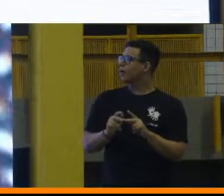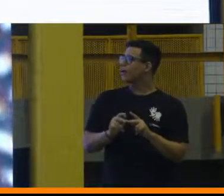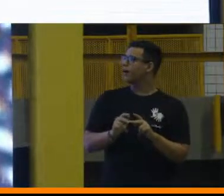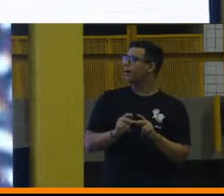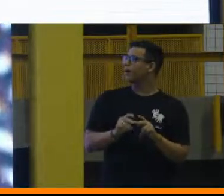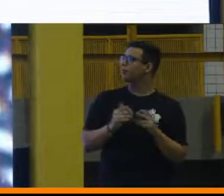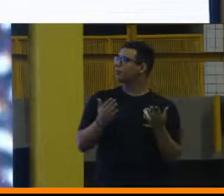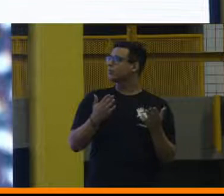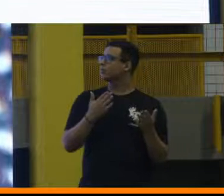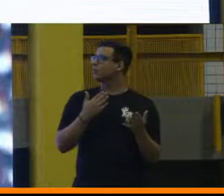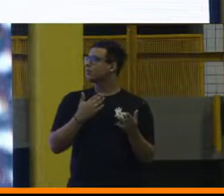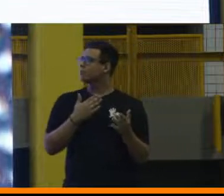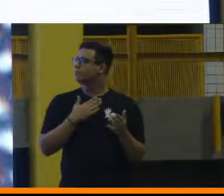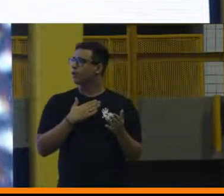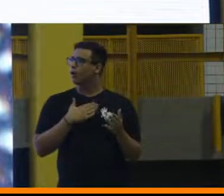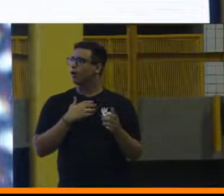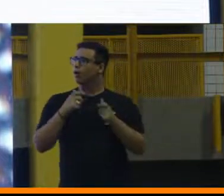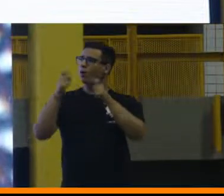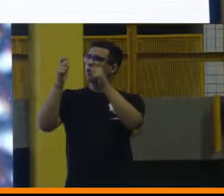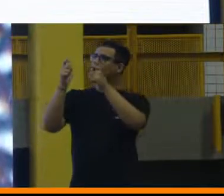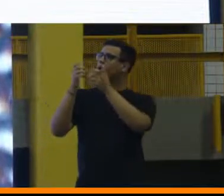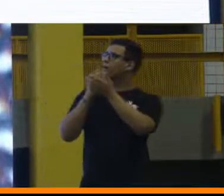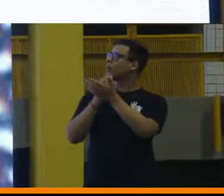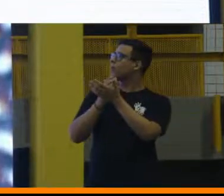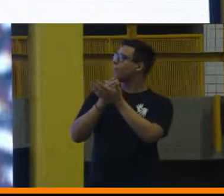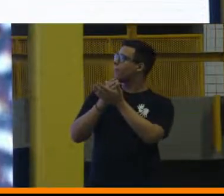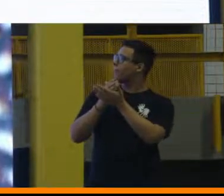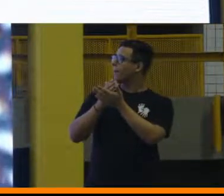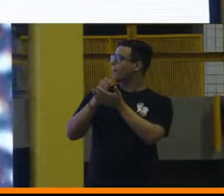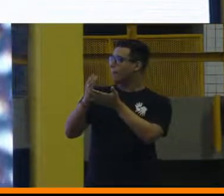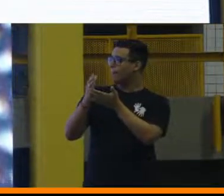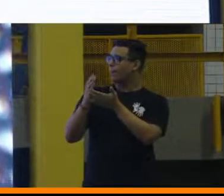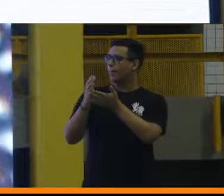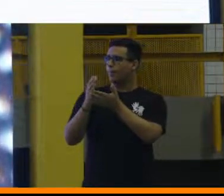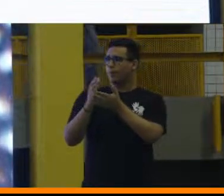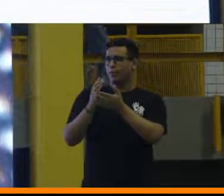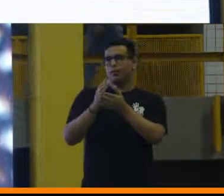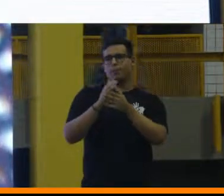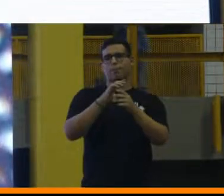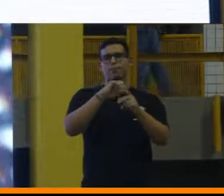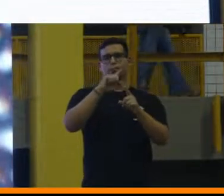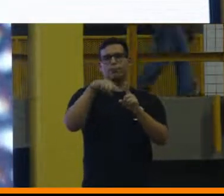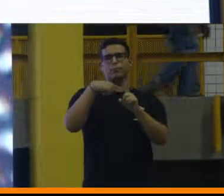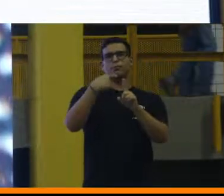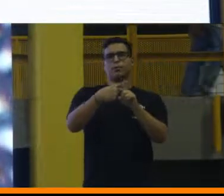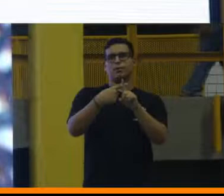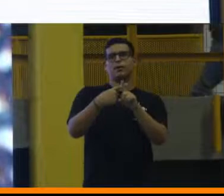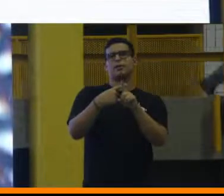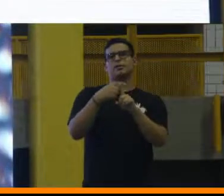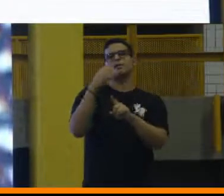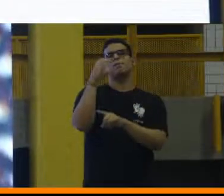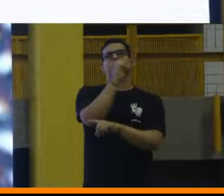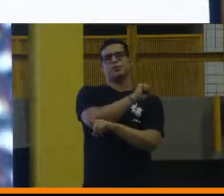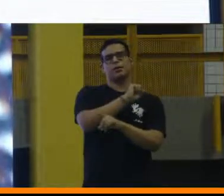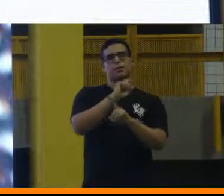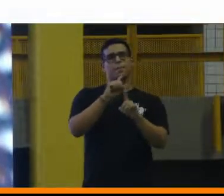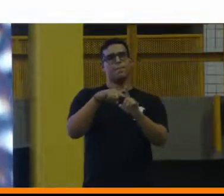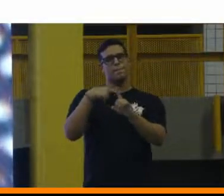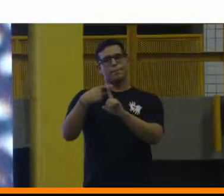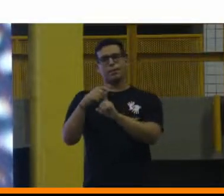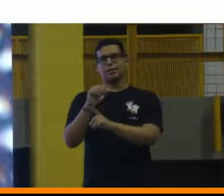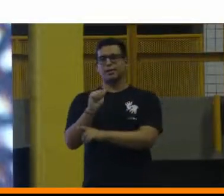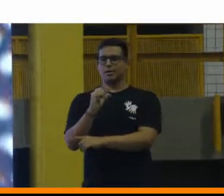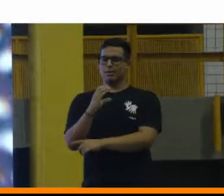a posição, a velocidade e a aceleração, tudo nessa história? Sim, ele